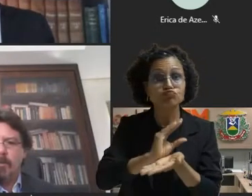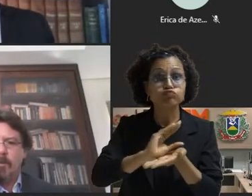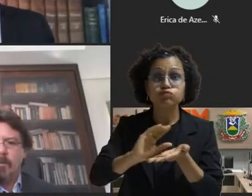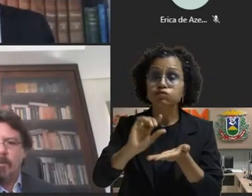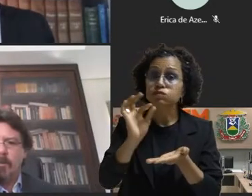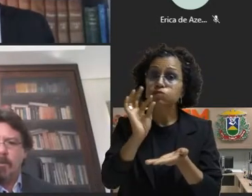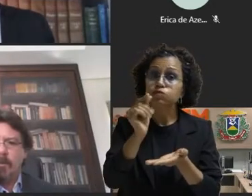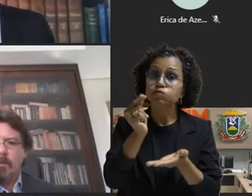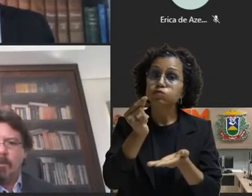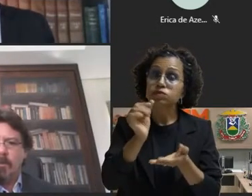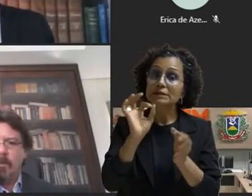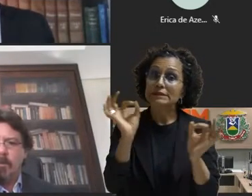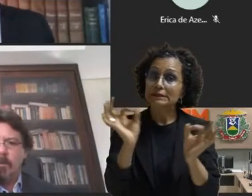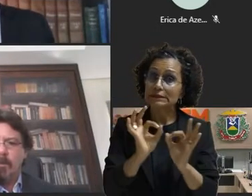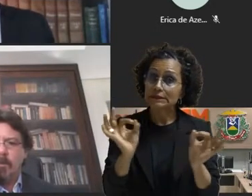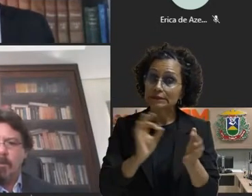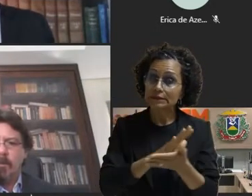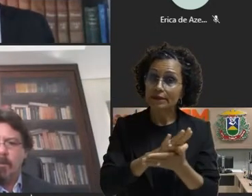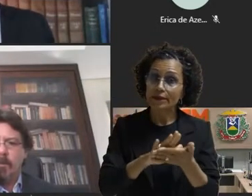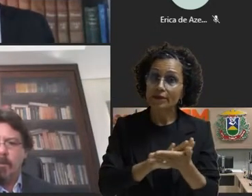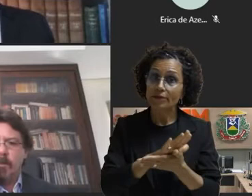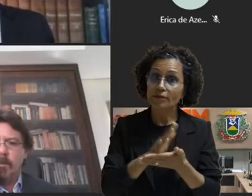foi precedida...